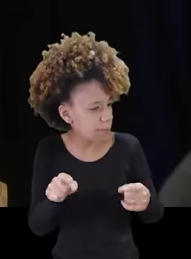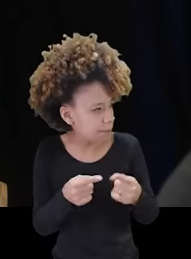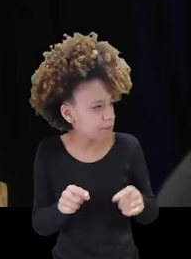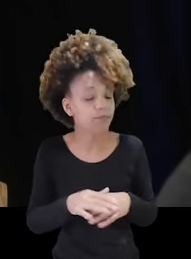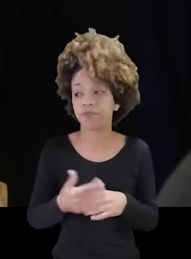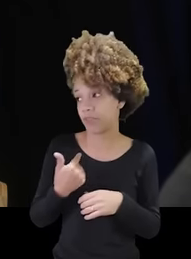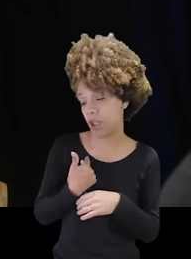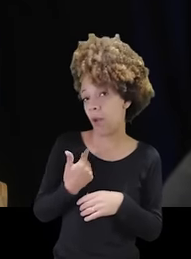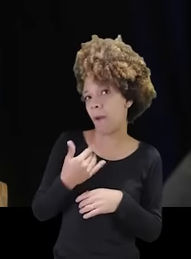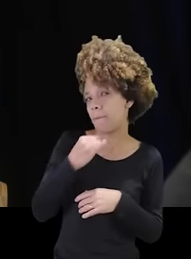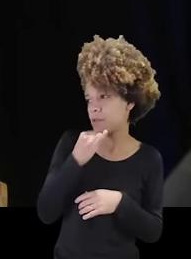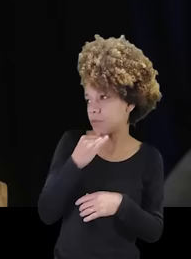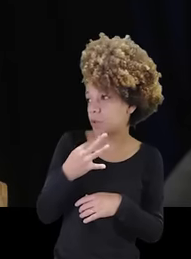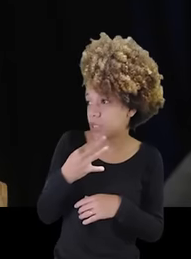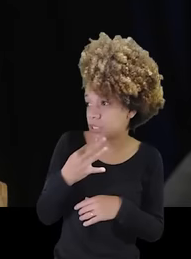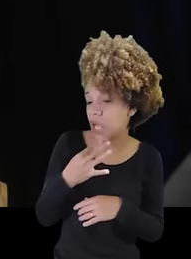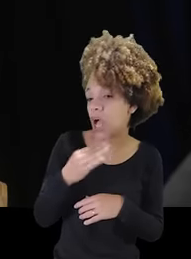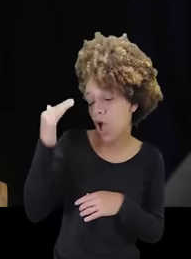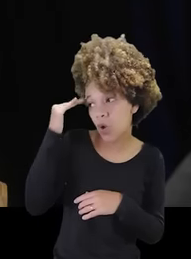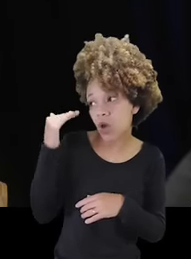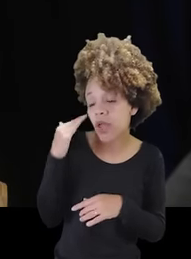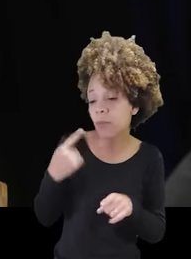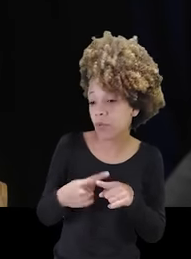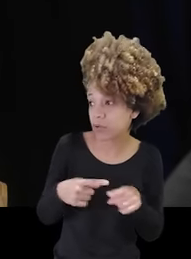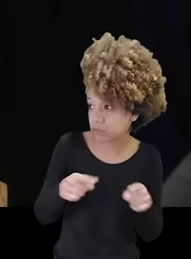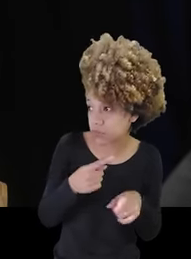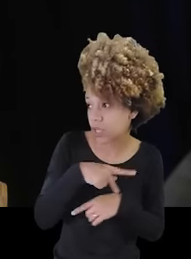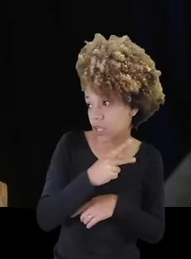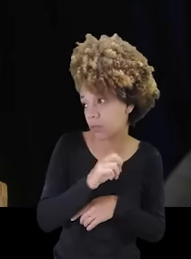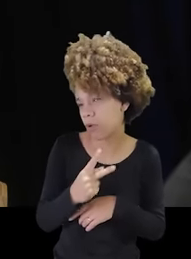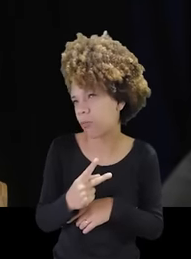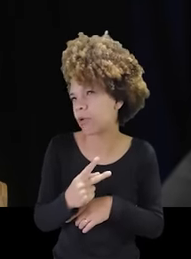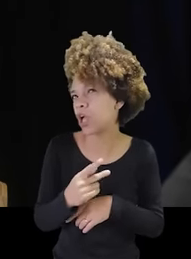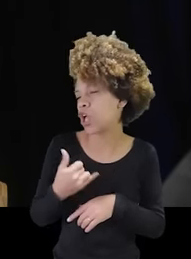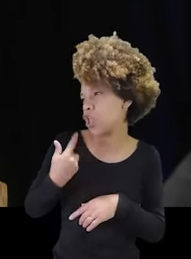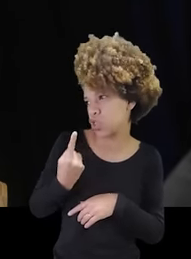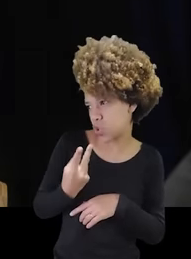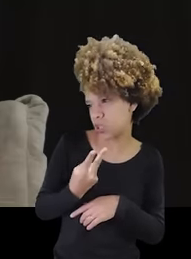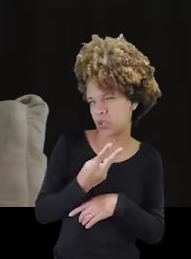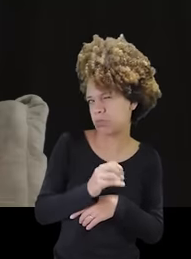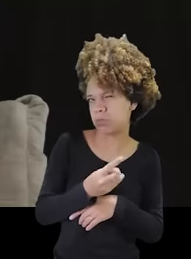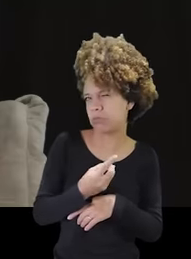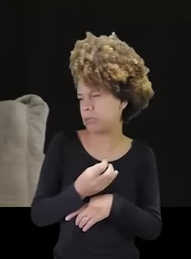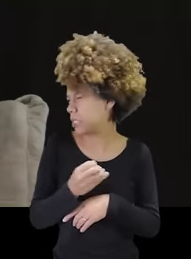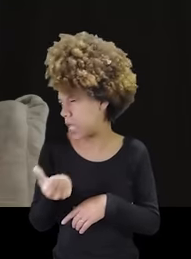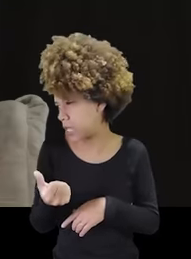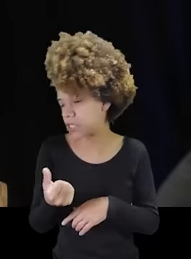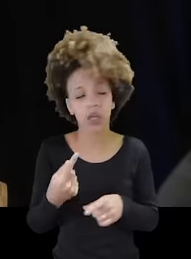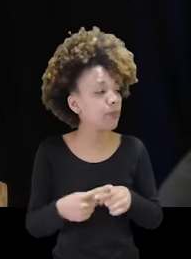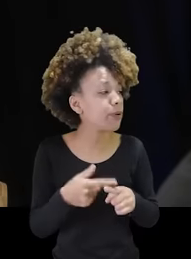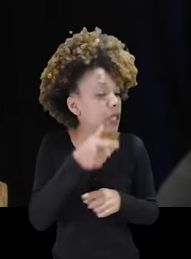Eu por exemplo eu comecei a conhecer Coreia por causa do k-pop quando eu tinha 12 anos assim em 2006 por aí E por que que aquilo te